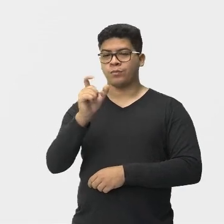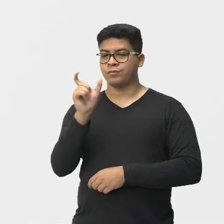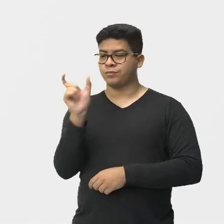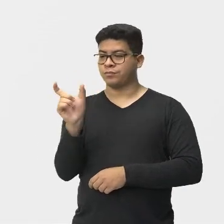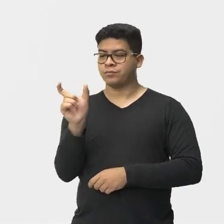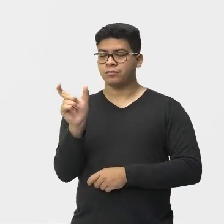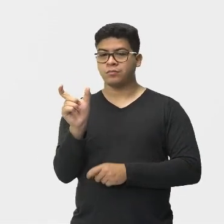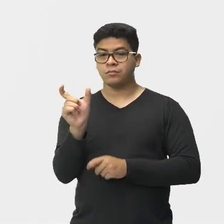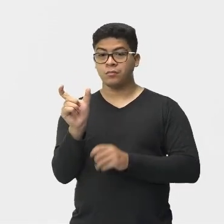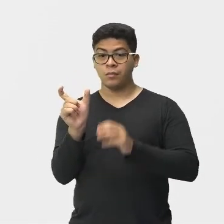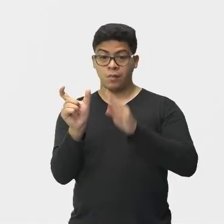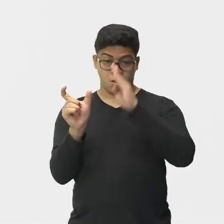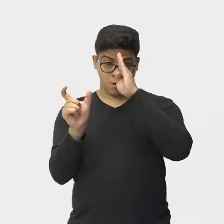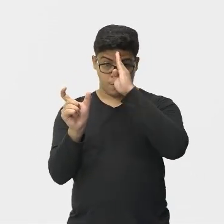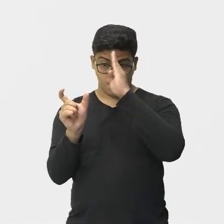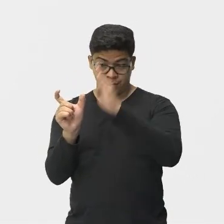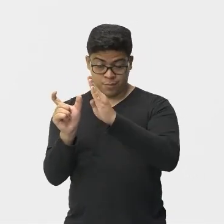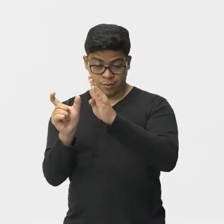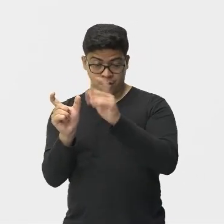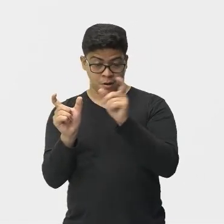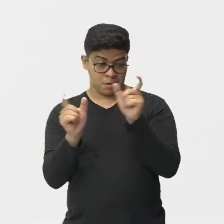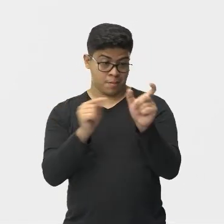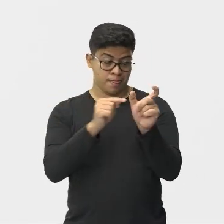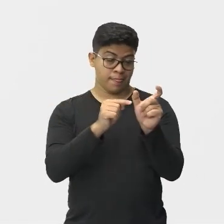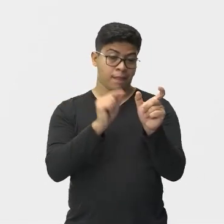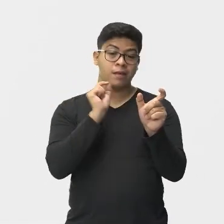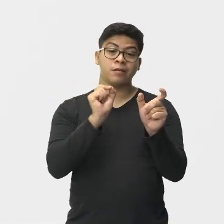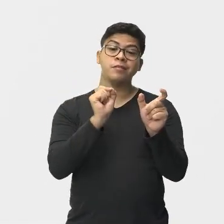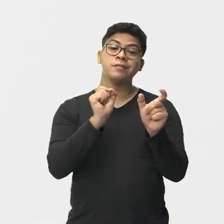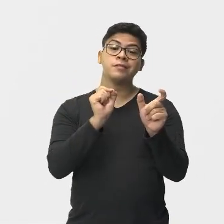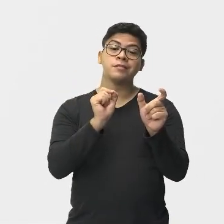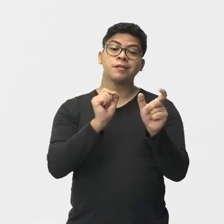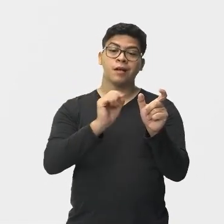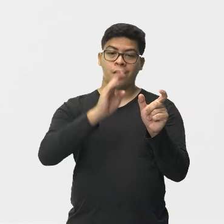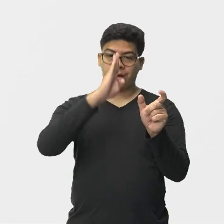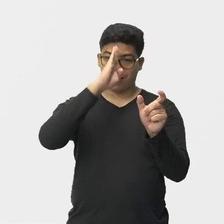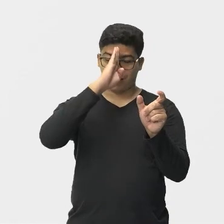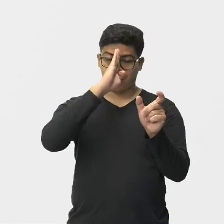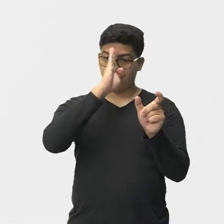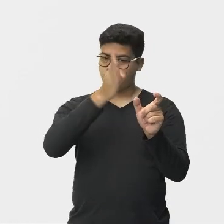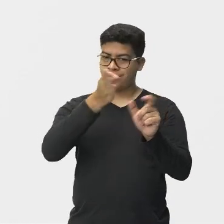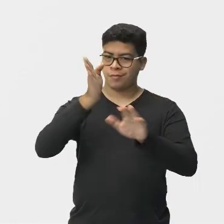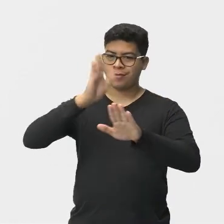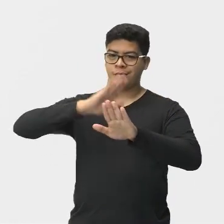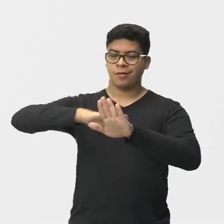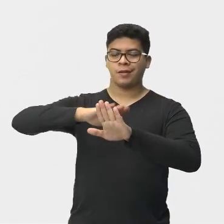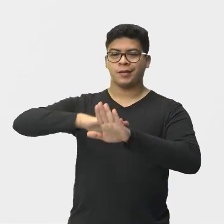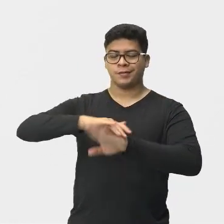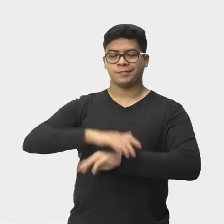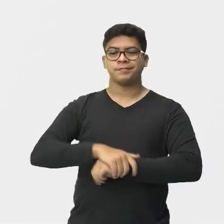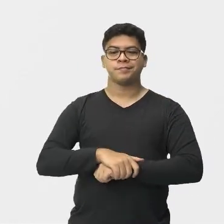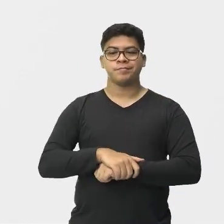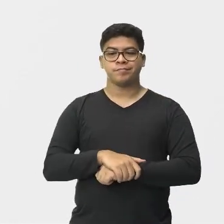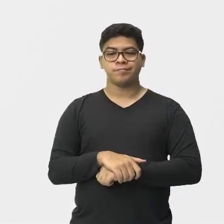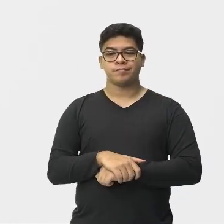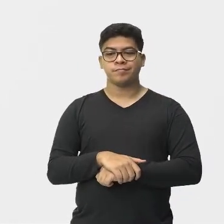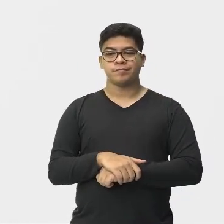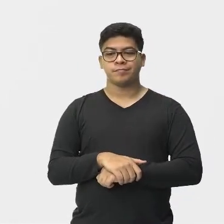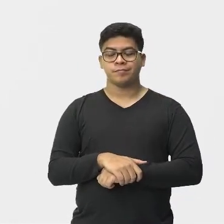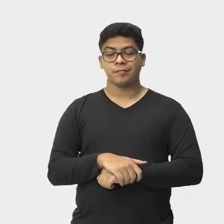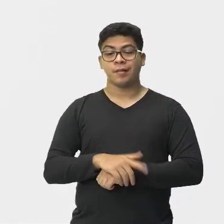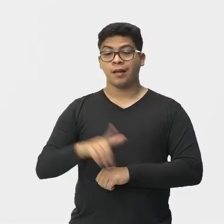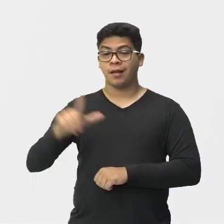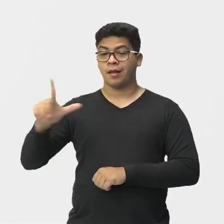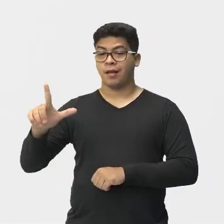objeto direto. Los bocadillos podemos substituir por los. E para los niños, sabemos que podemos substituir